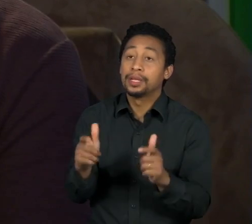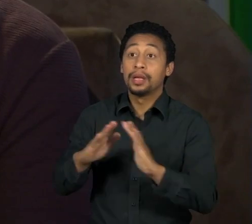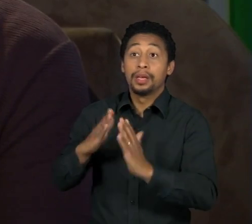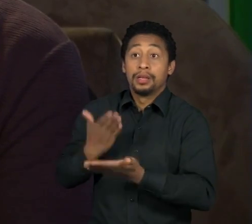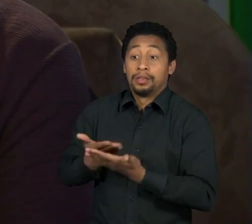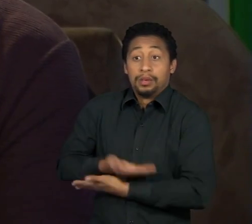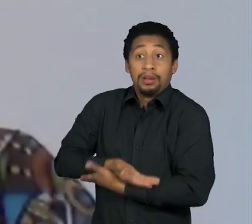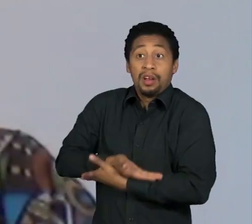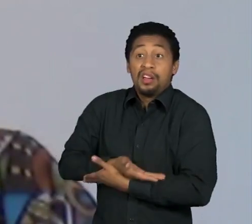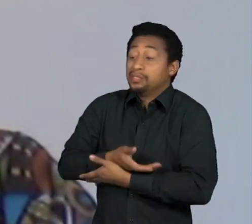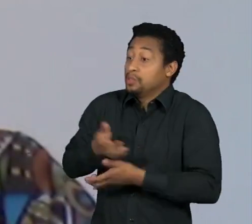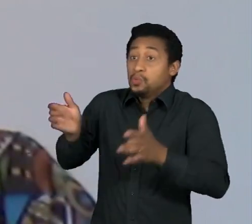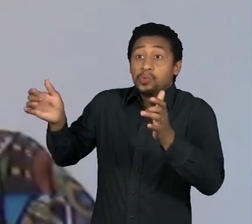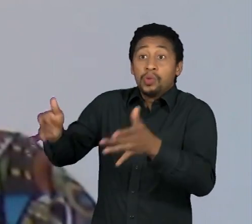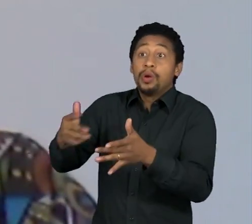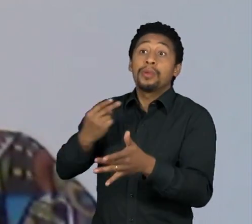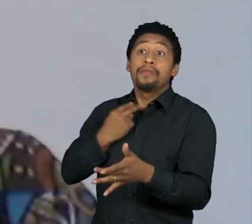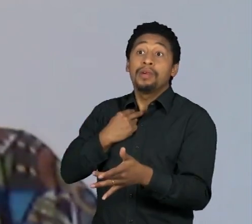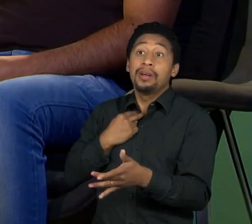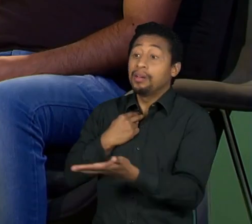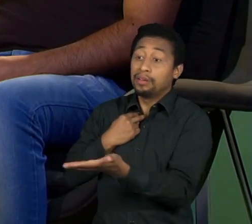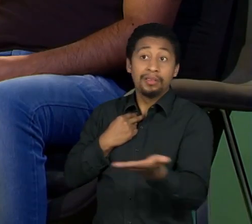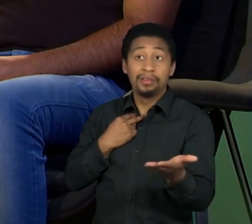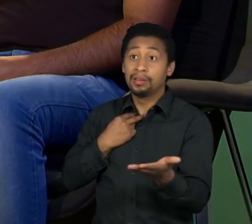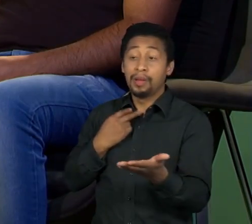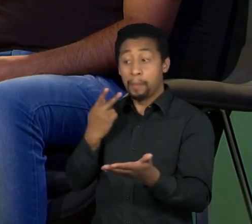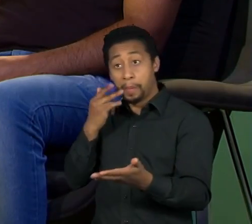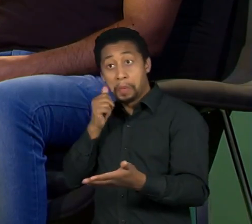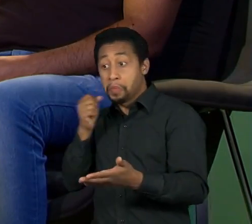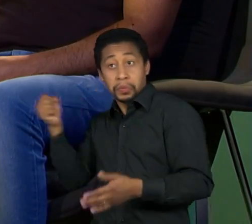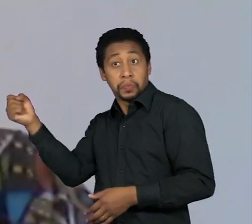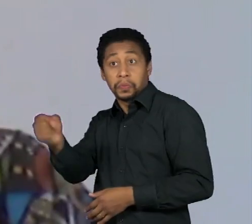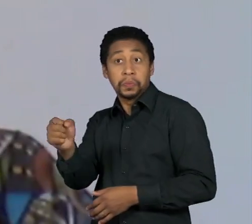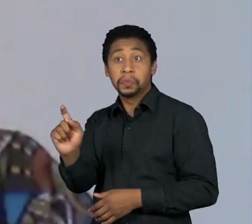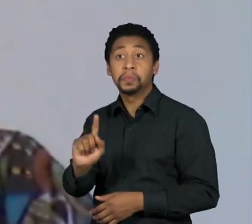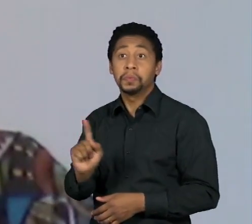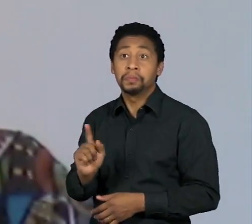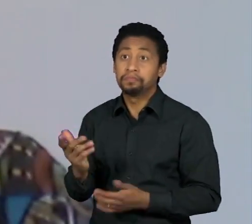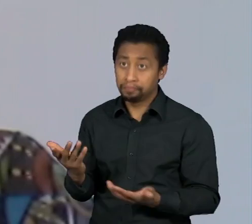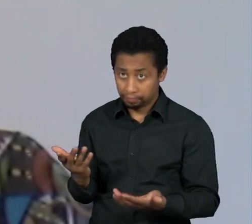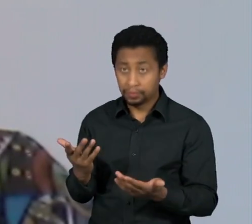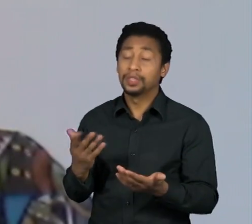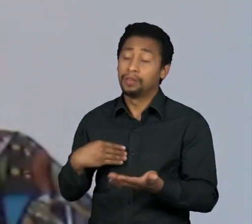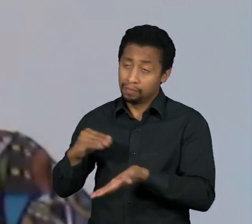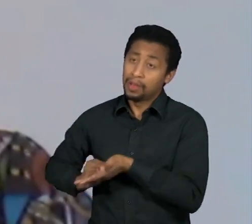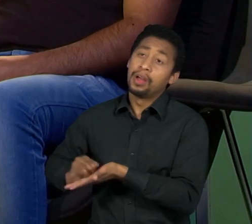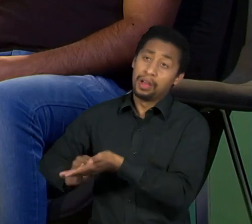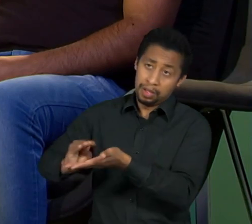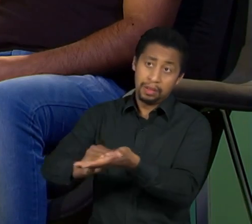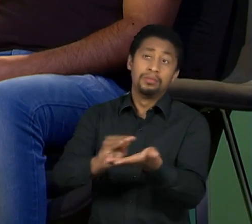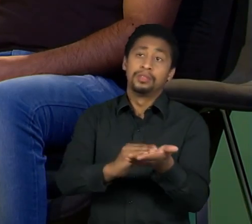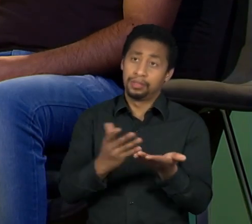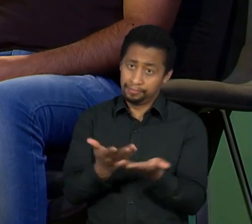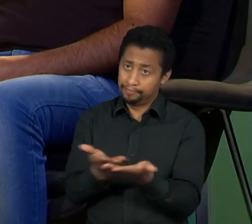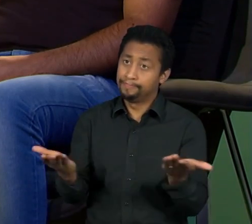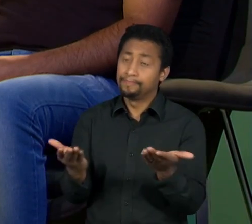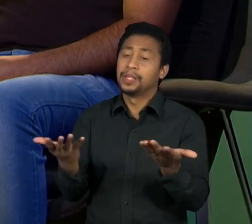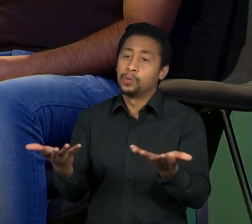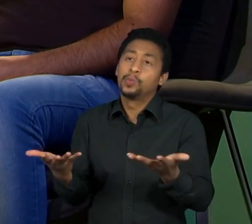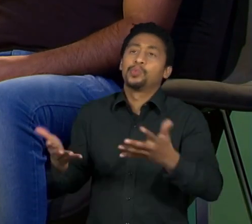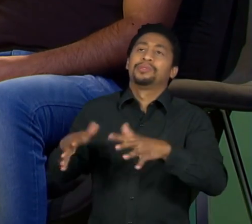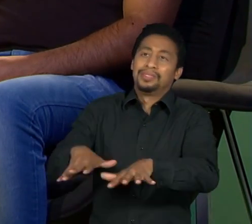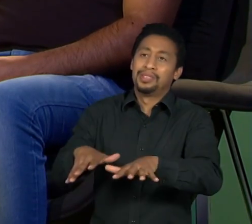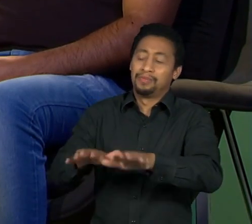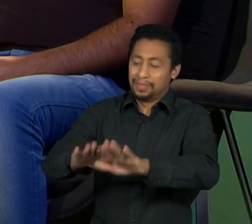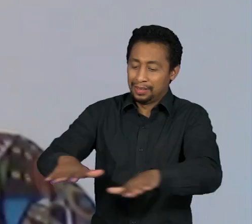educação infantil é muito mais do que uma medida, é uma medida de inclusão das crianças. Então, é super importante a gente entender